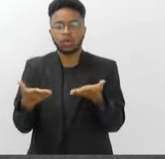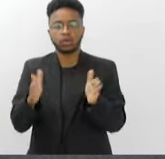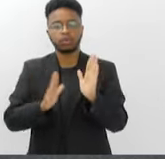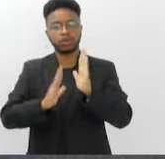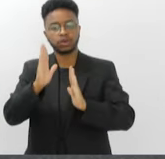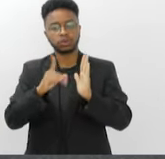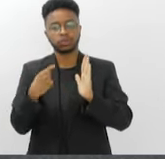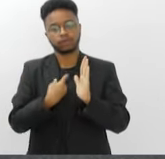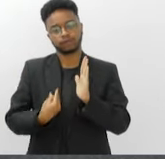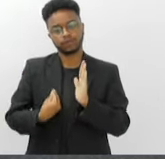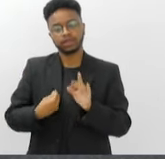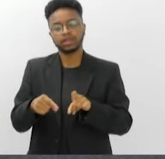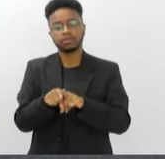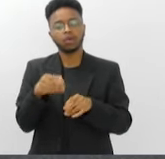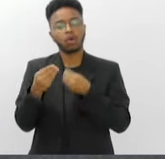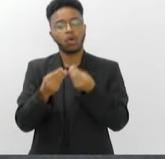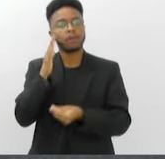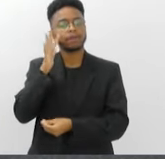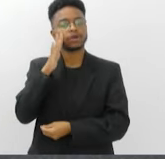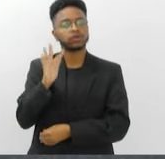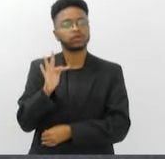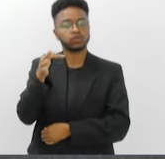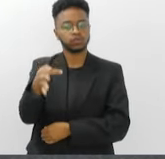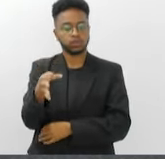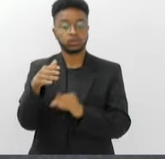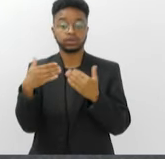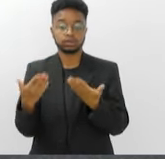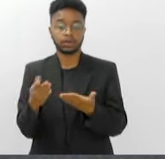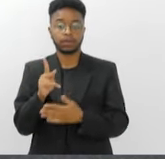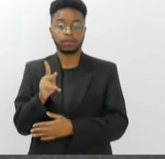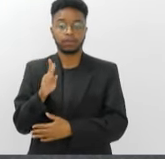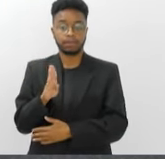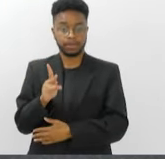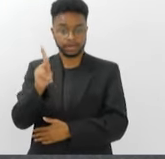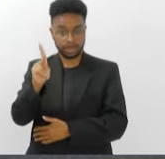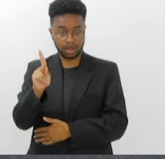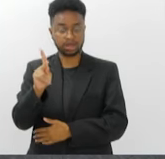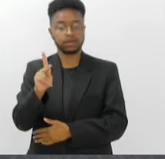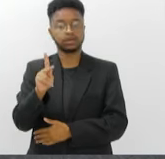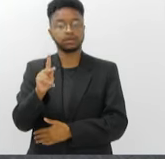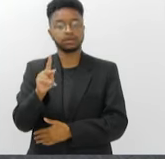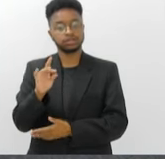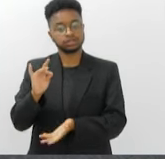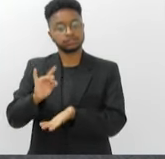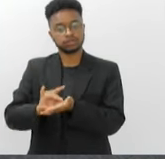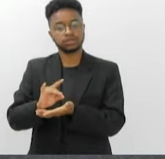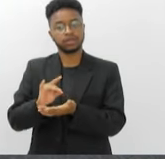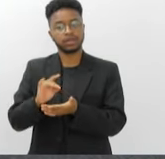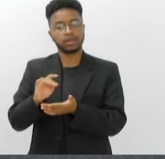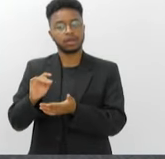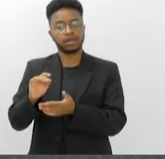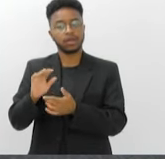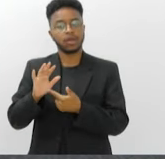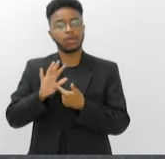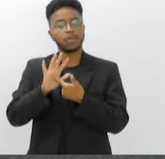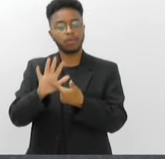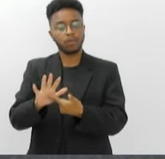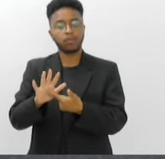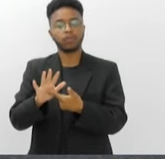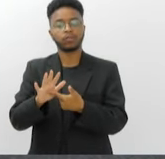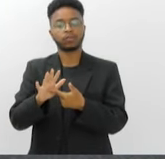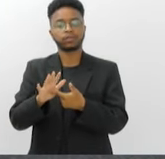e para onde queremos aspirar o futuro. Então, o BK, ele é o cara do icônico e primeiro álbum